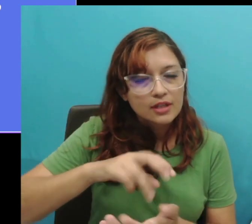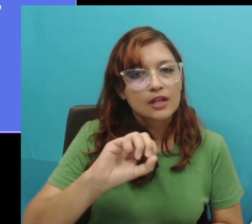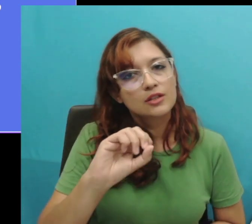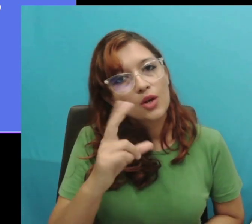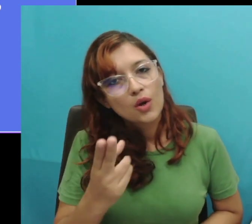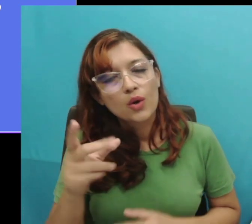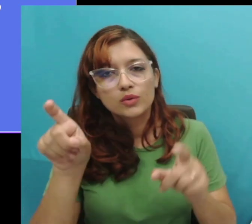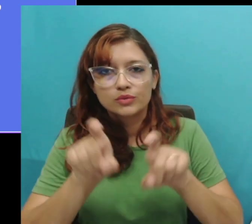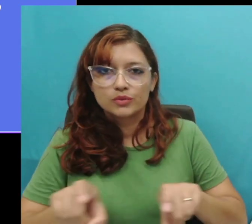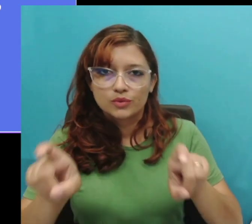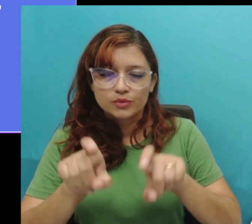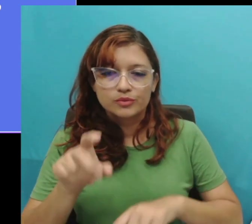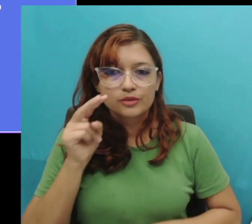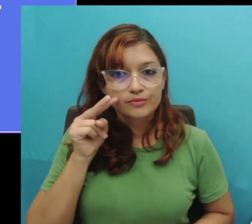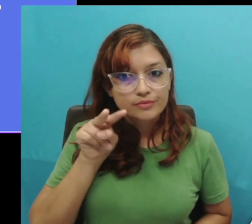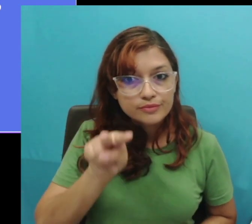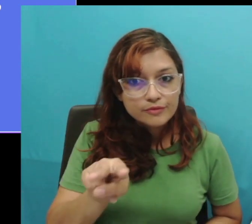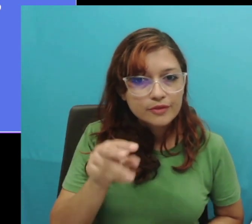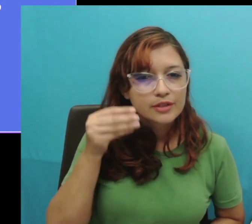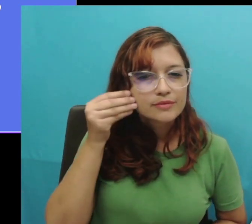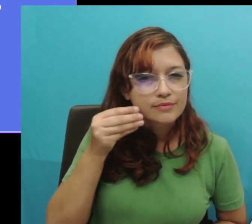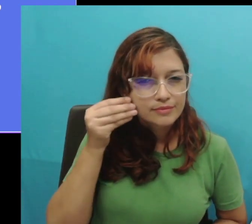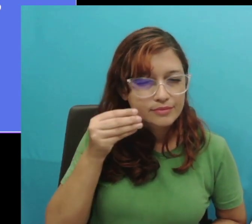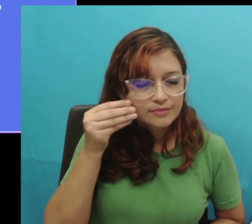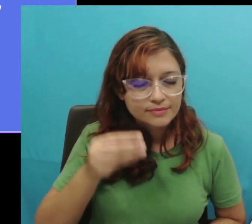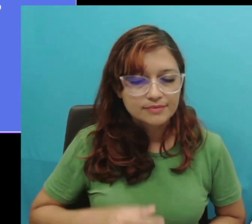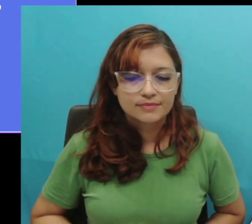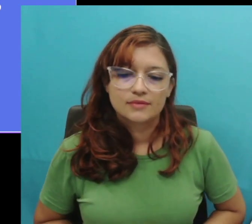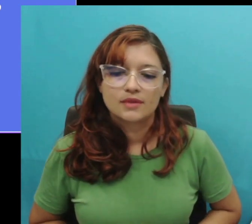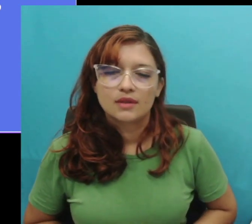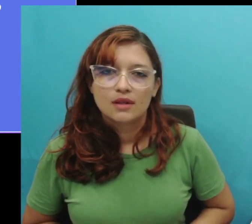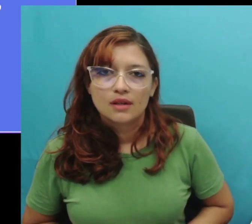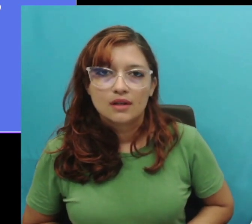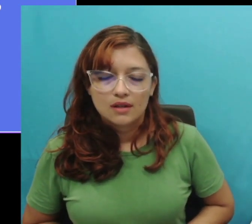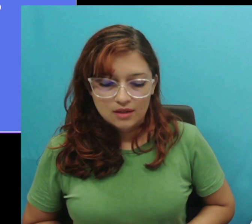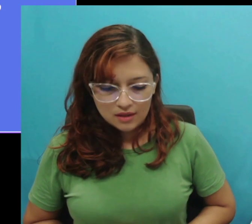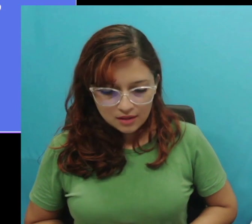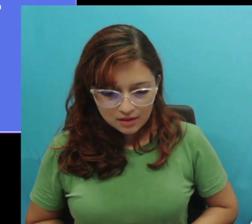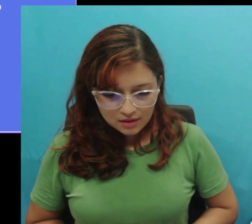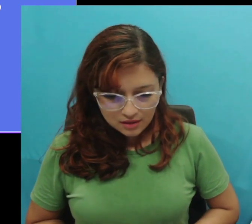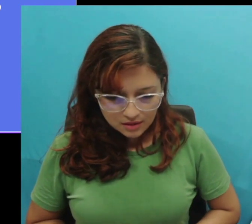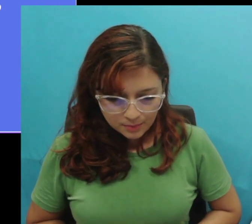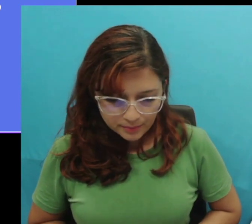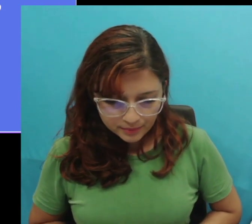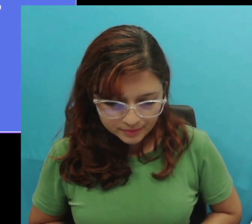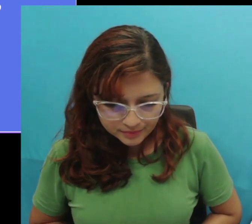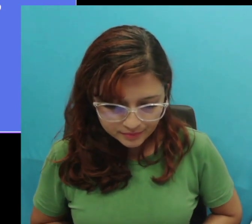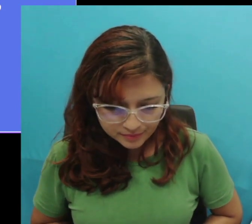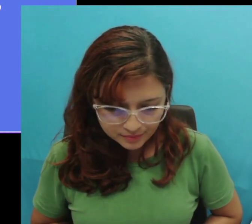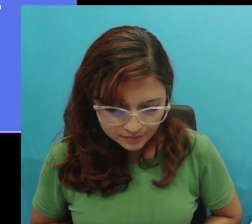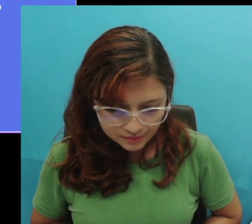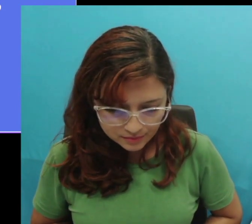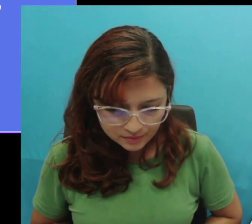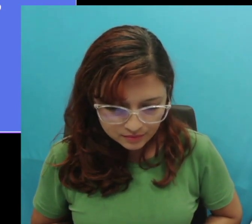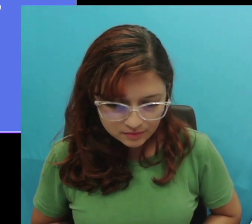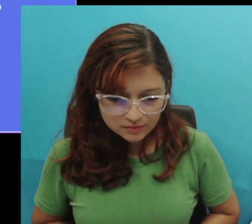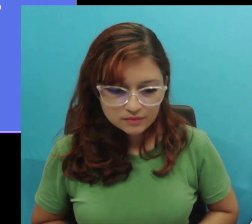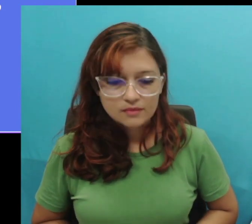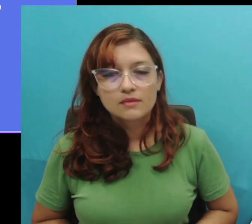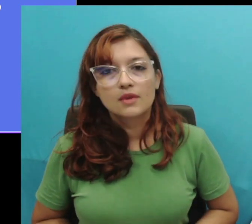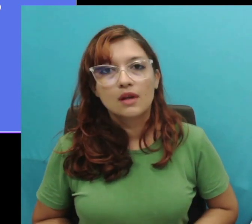Essas experiências podem ser reais ou virtuais, podem ser simulações no computador.